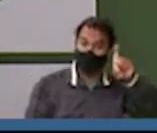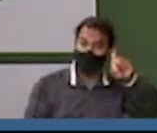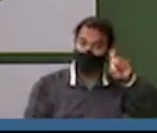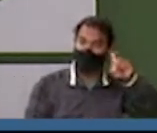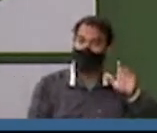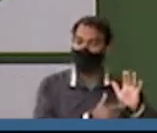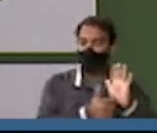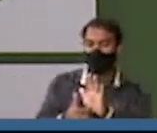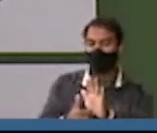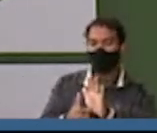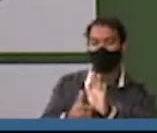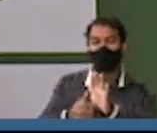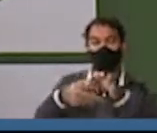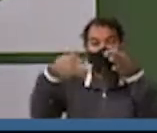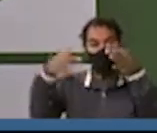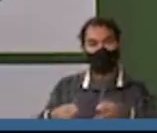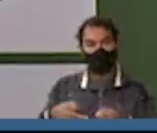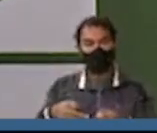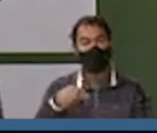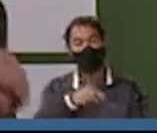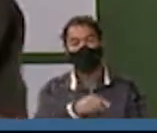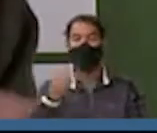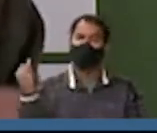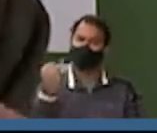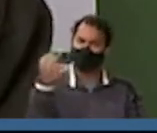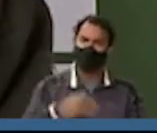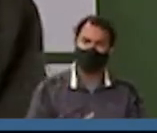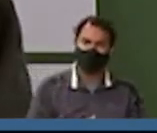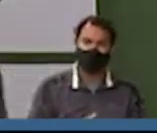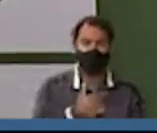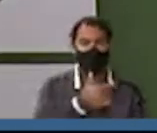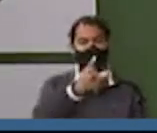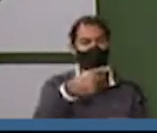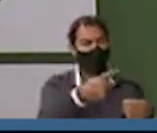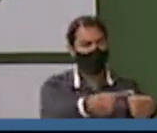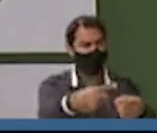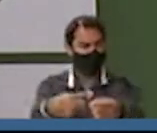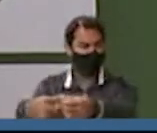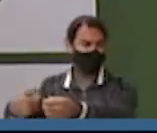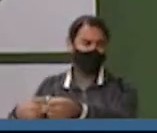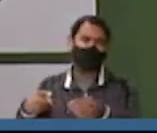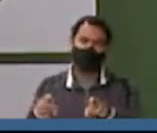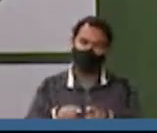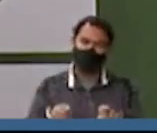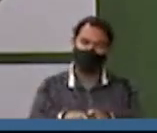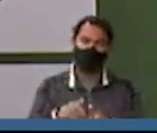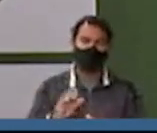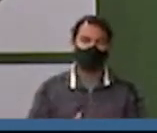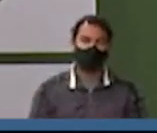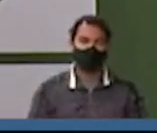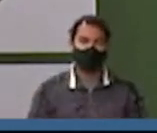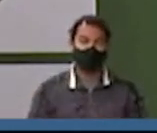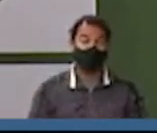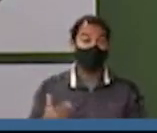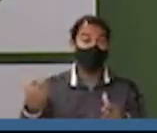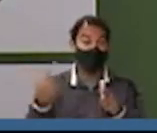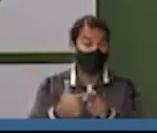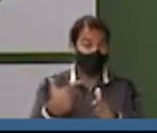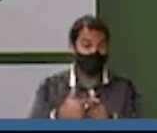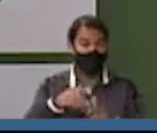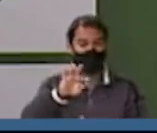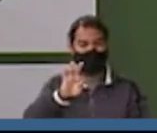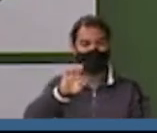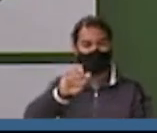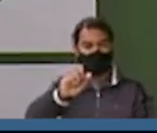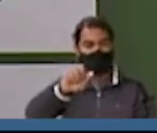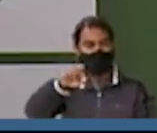mostra claramente quanto foi importante isso, além dos outros municípios do estado que nos acompanharam, porque a nossa